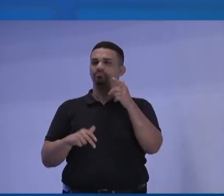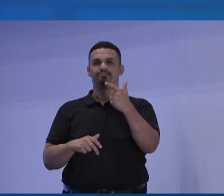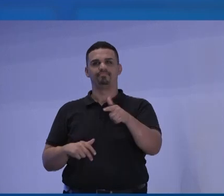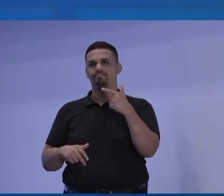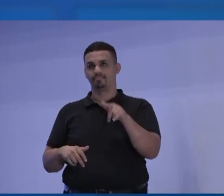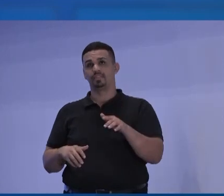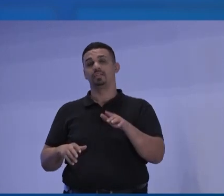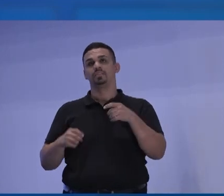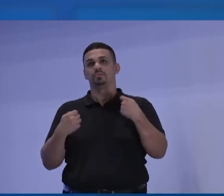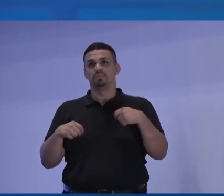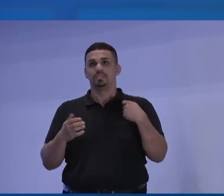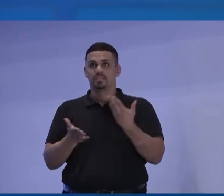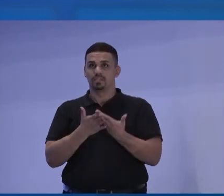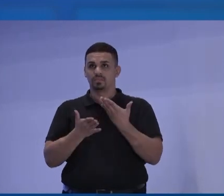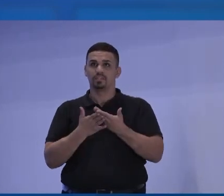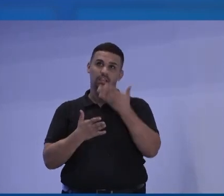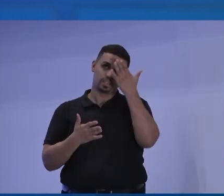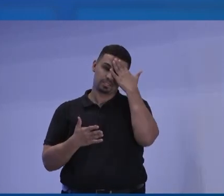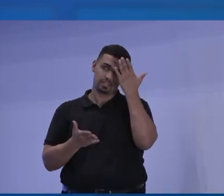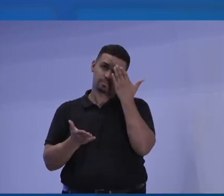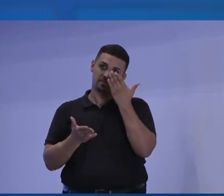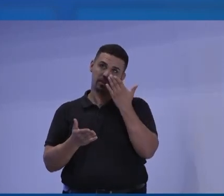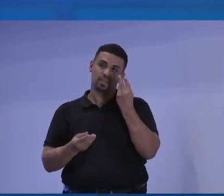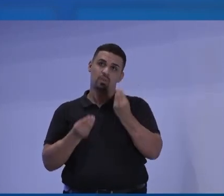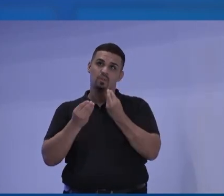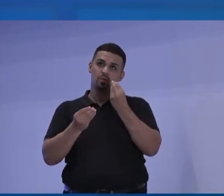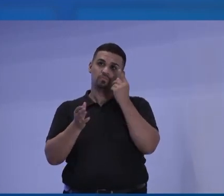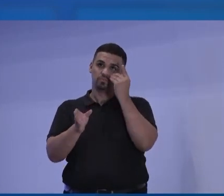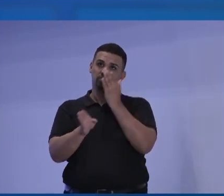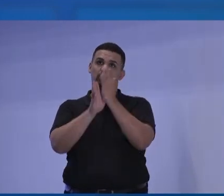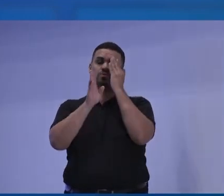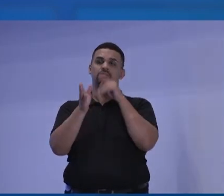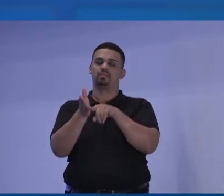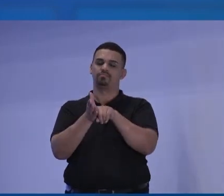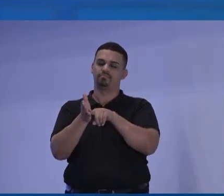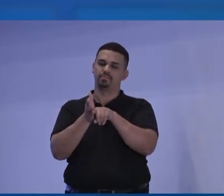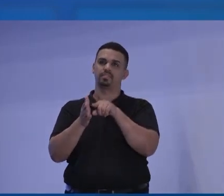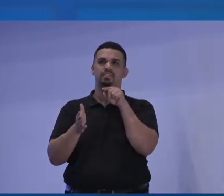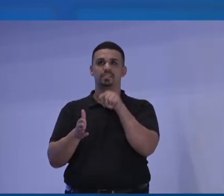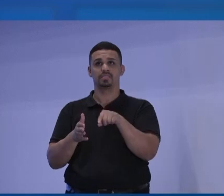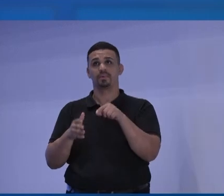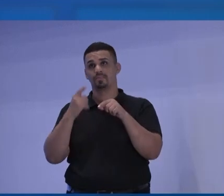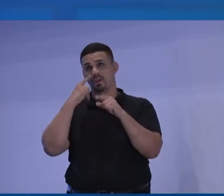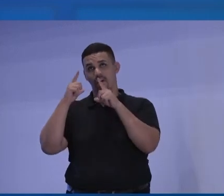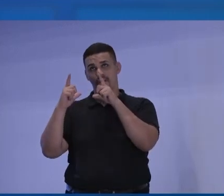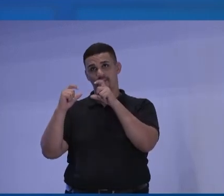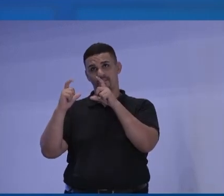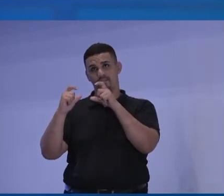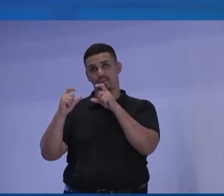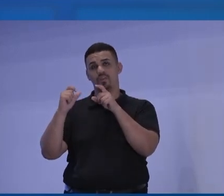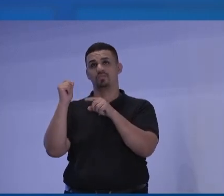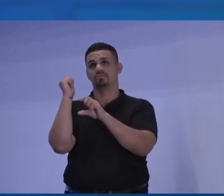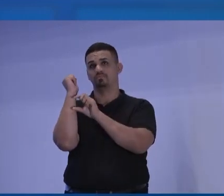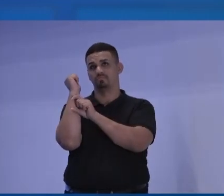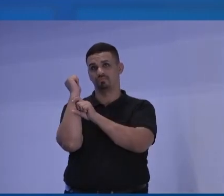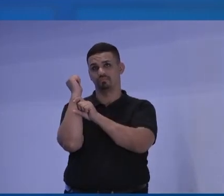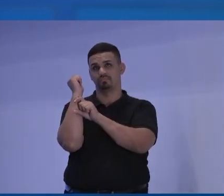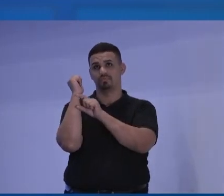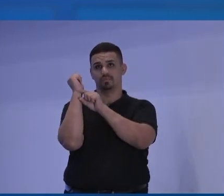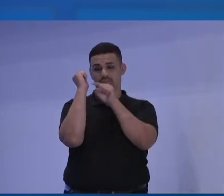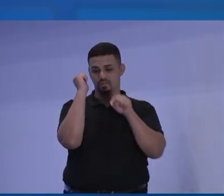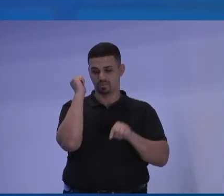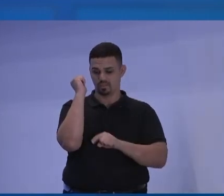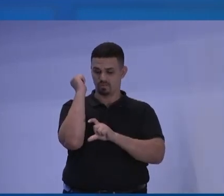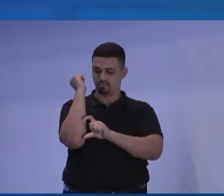saber fazermos o diagnóstico. Tá? Na foto acima, nós vemos uma tinha, na foto abaixo, uma